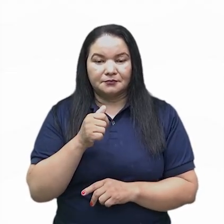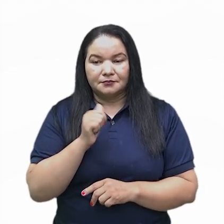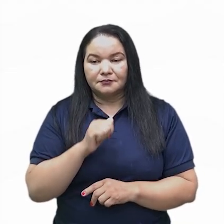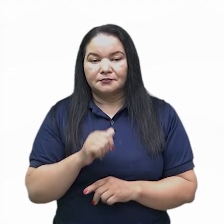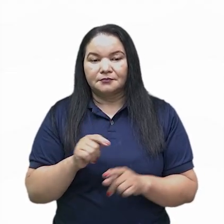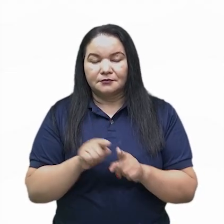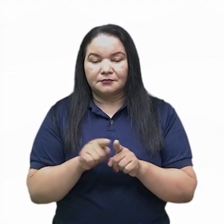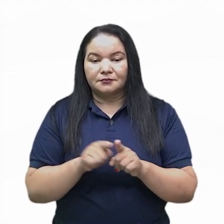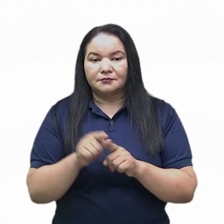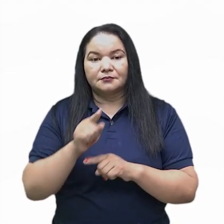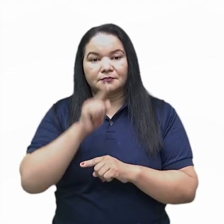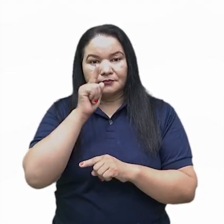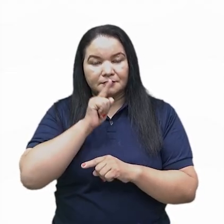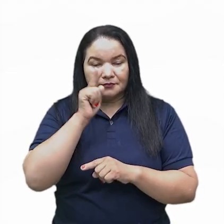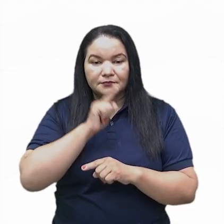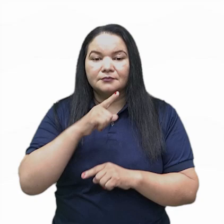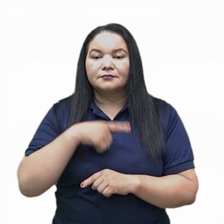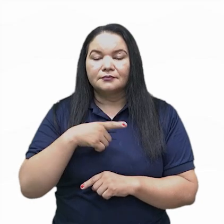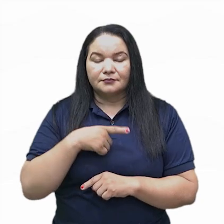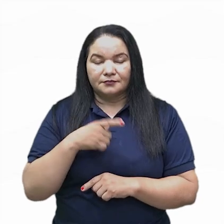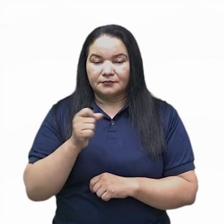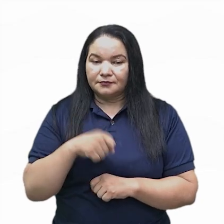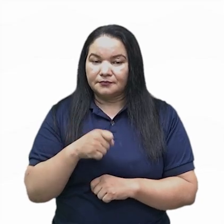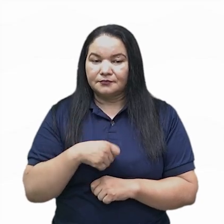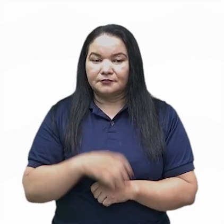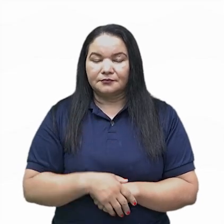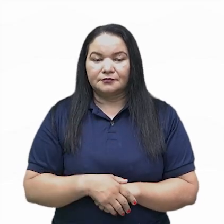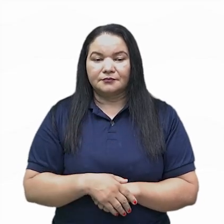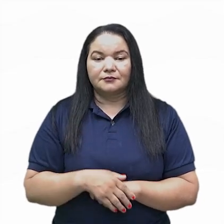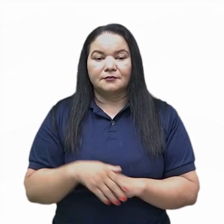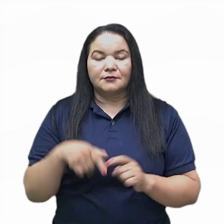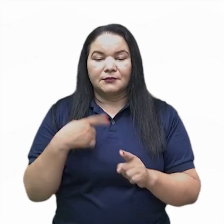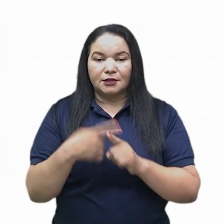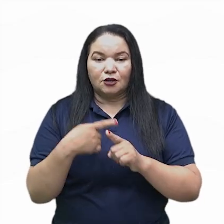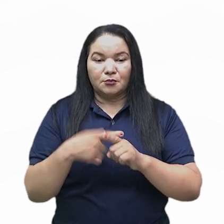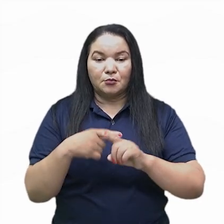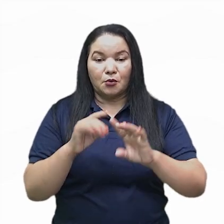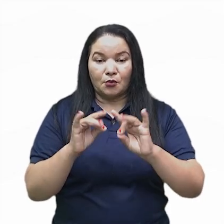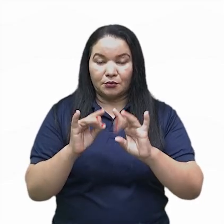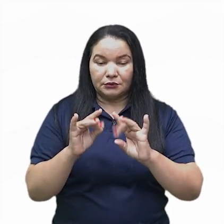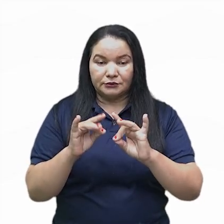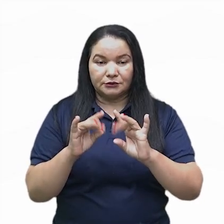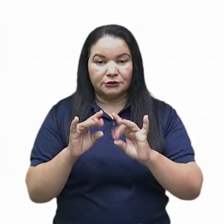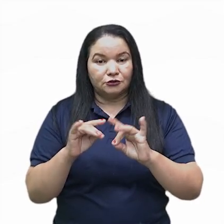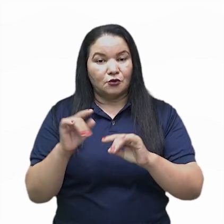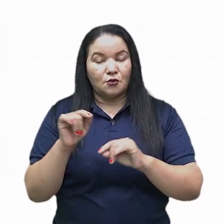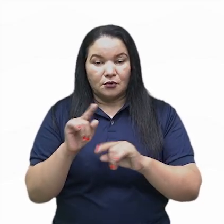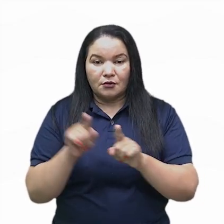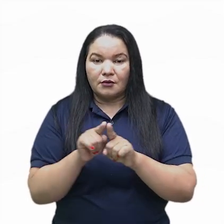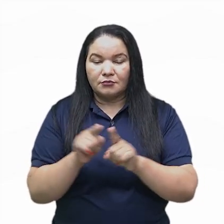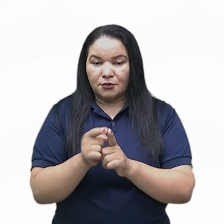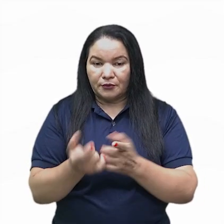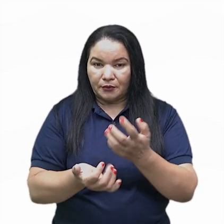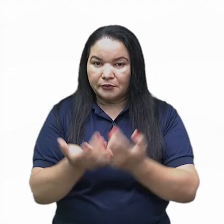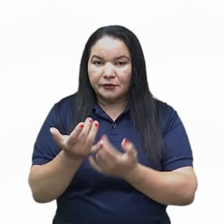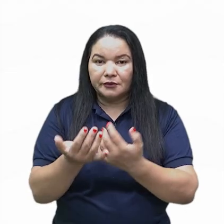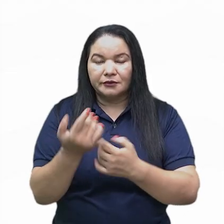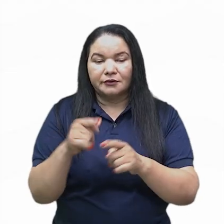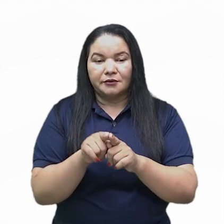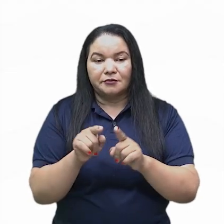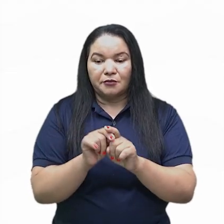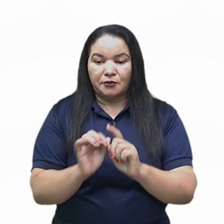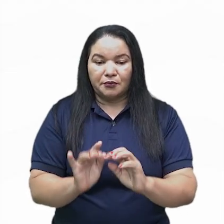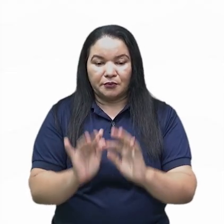aí o seu grau de periculosidade. Então, por exemplo, ele é um líquido altamente inflamável e seus vapores também